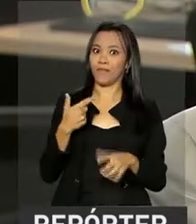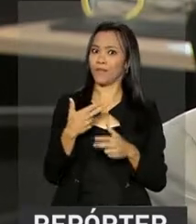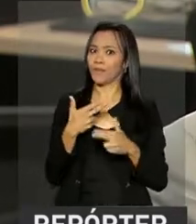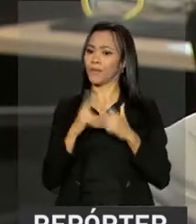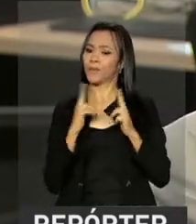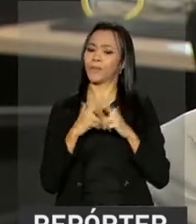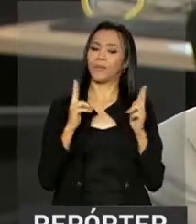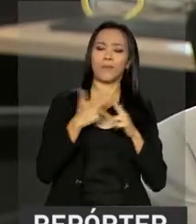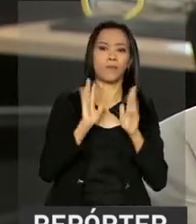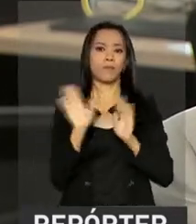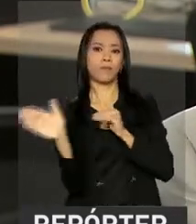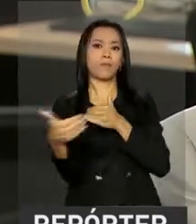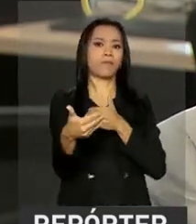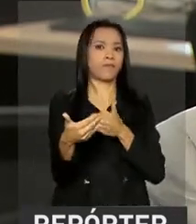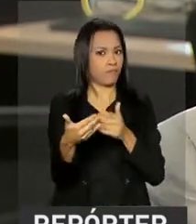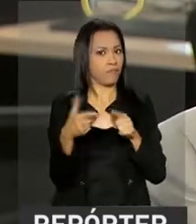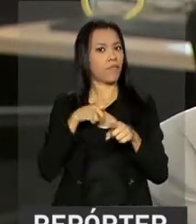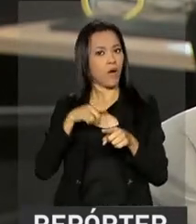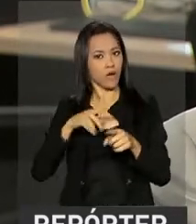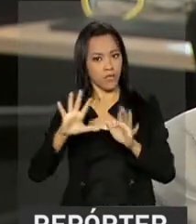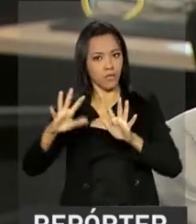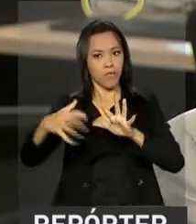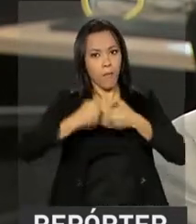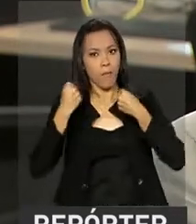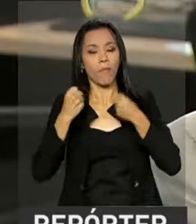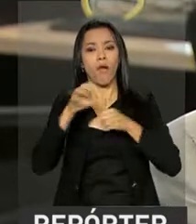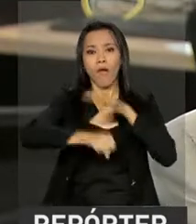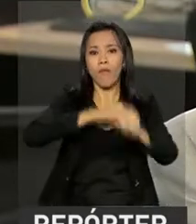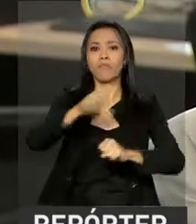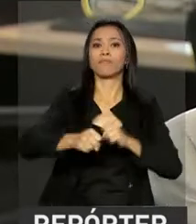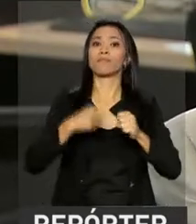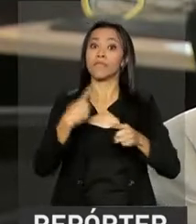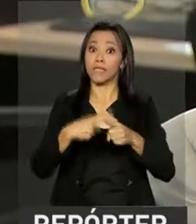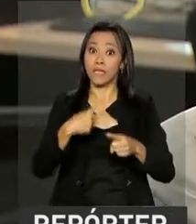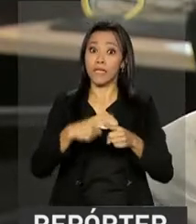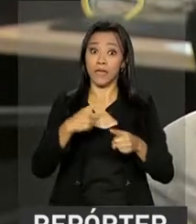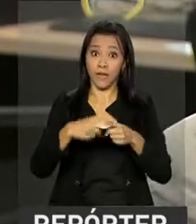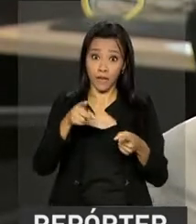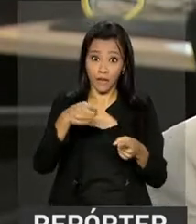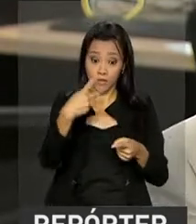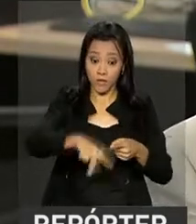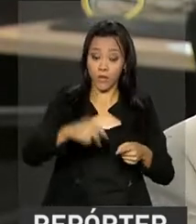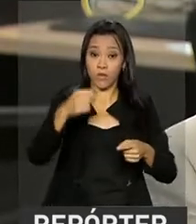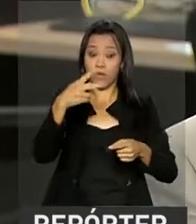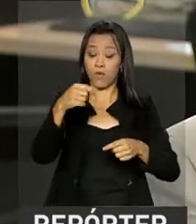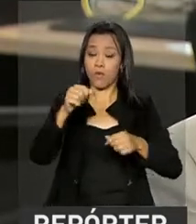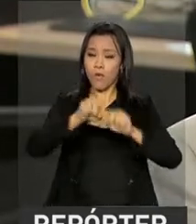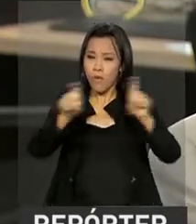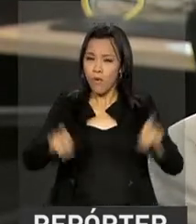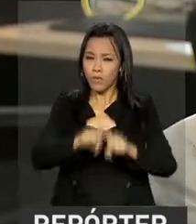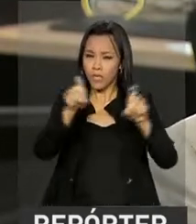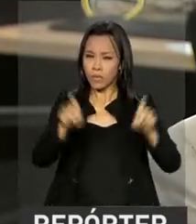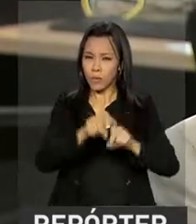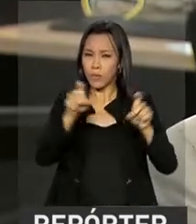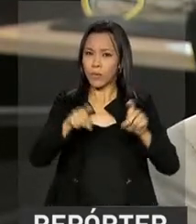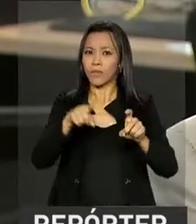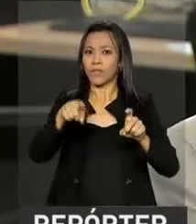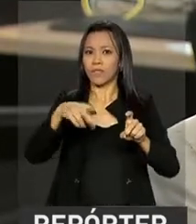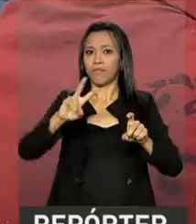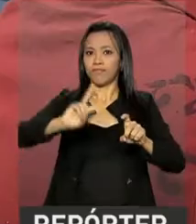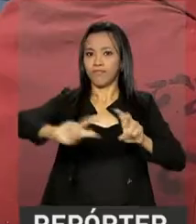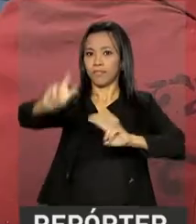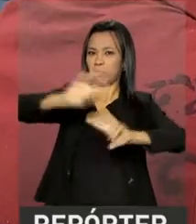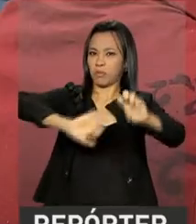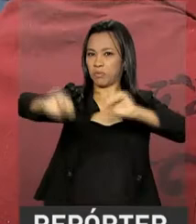informações ou tornando seu computador escravo de trabalho para redes criminosas espalhados pelo mundo